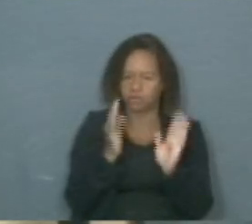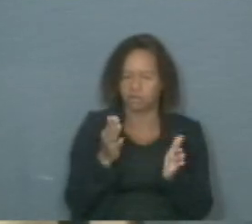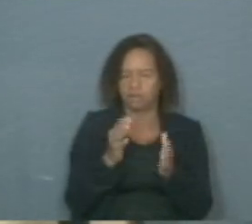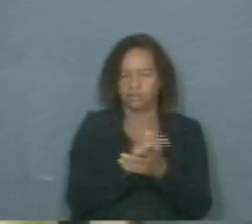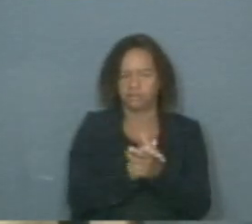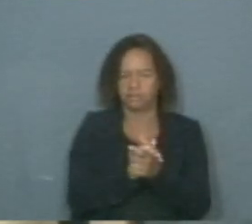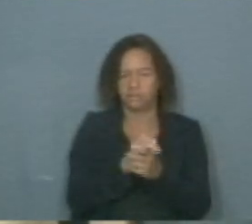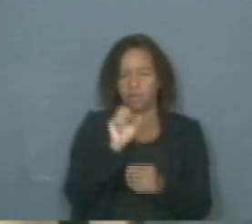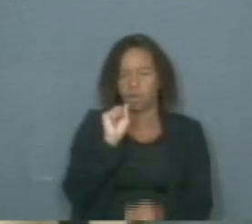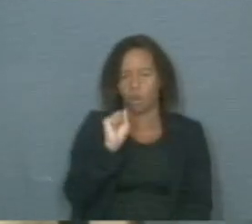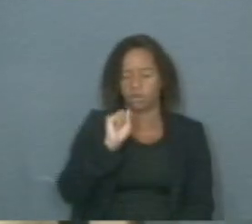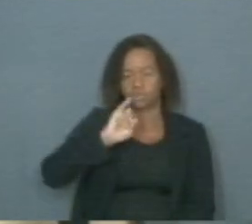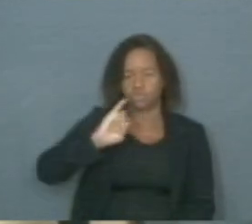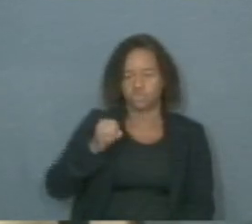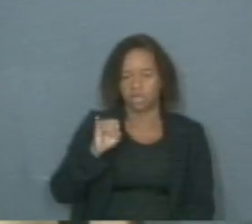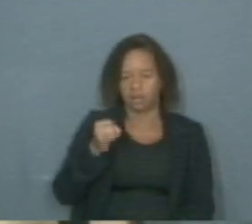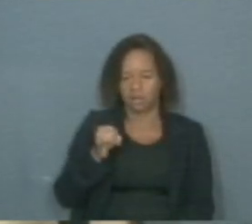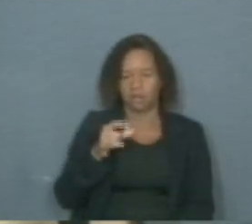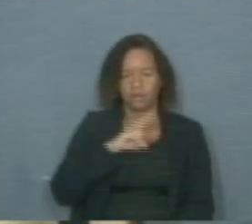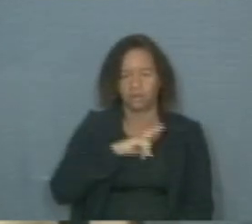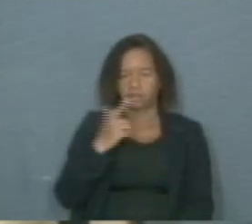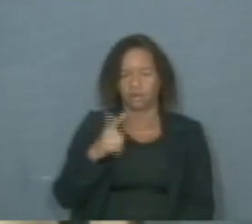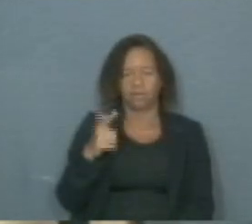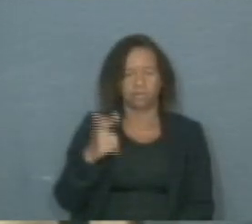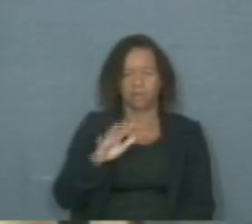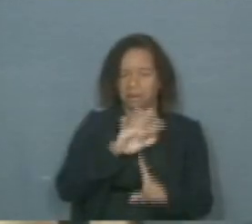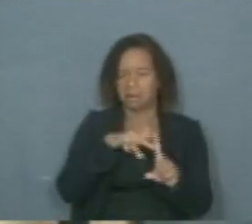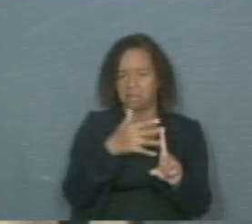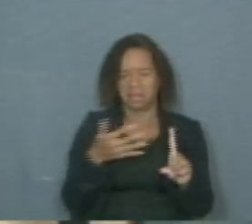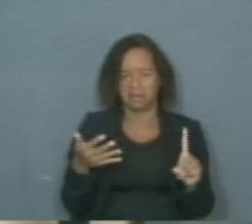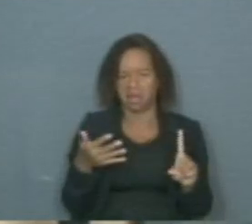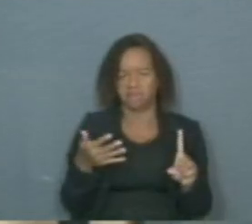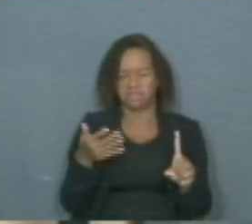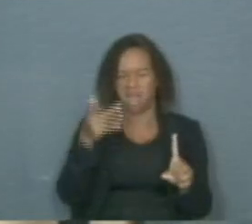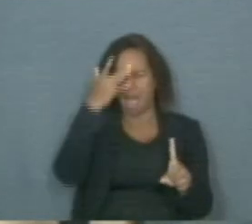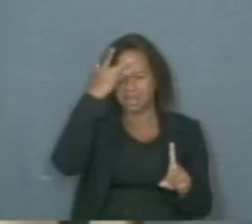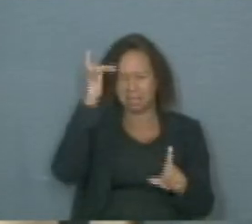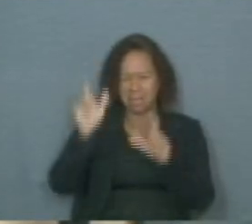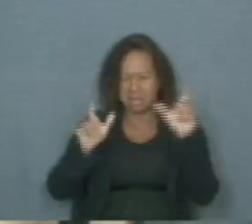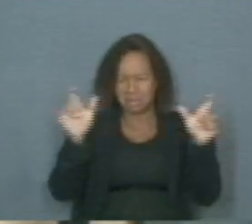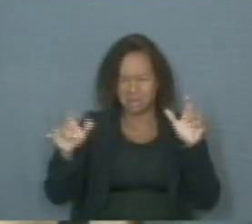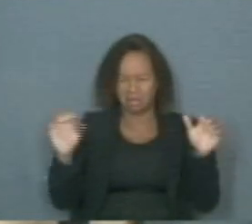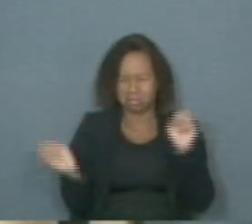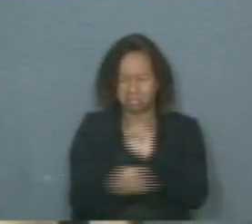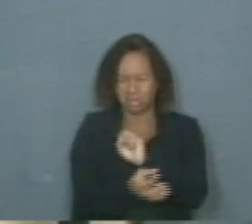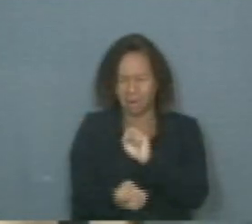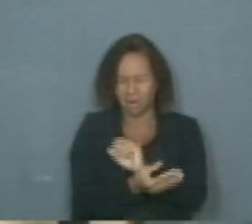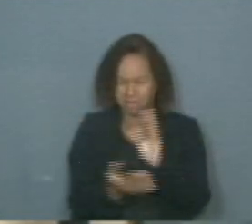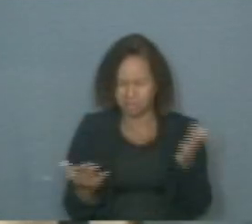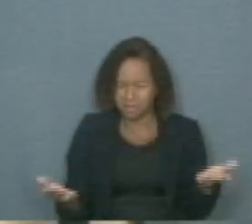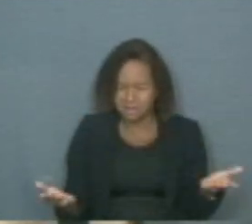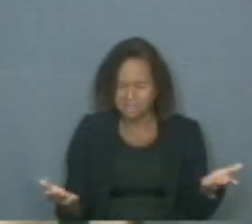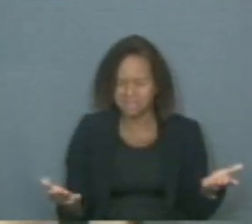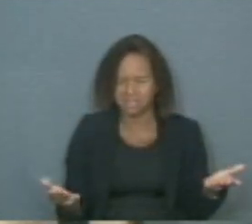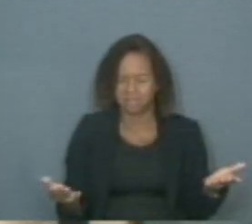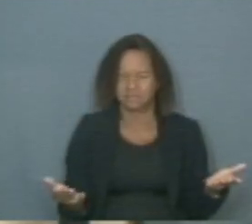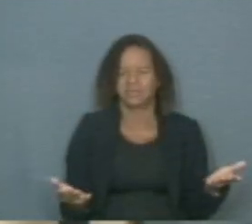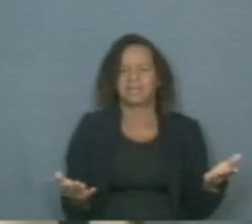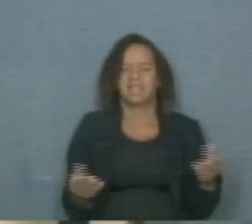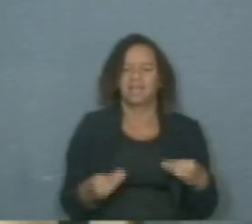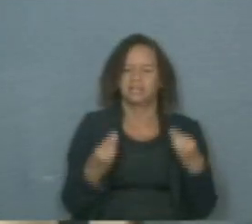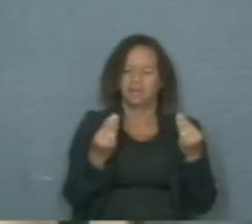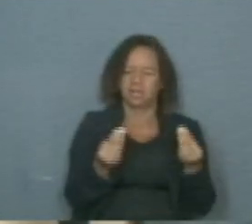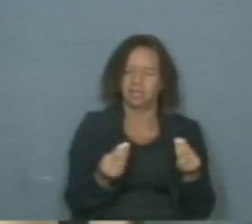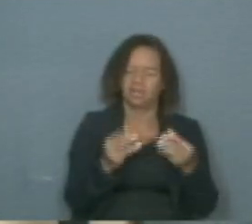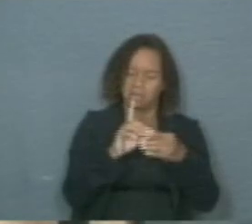do 8 de janeiro não ter nenhuma homenagem a esses golpistas, né? Para além disso, a gente apresentou esse pacote